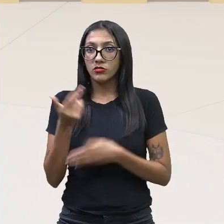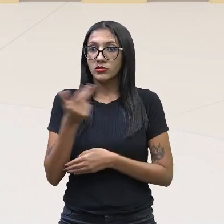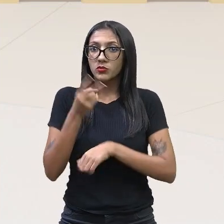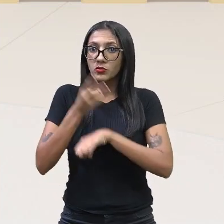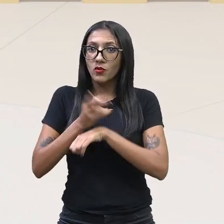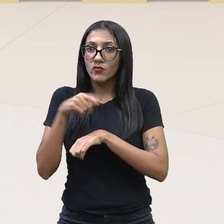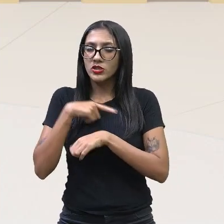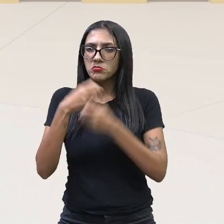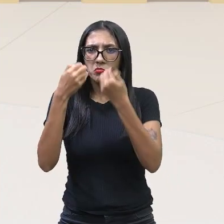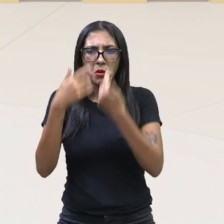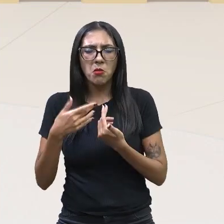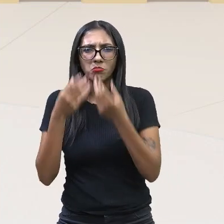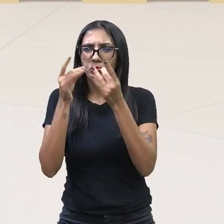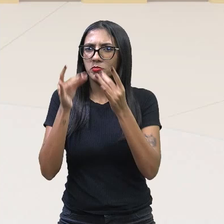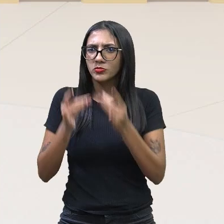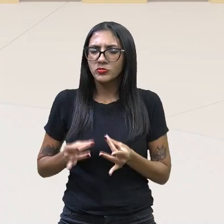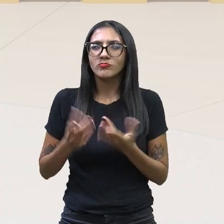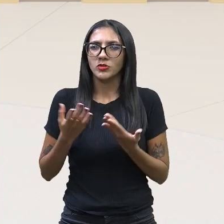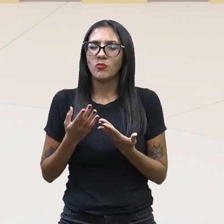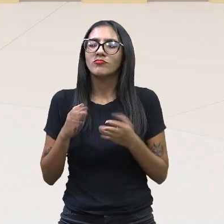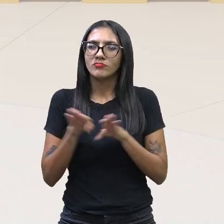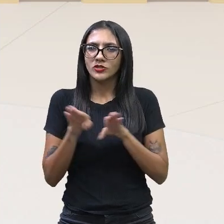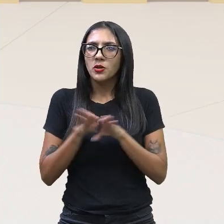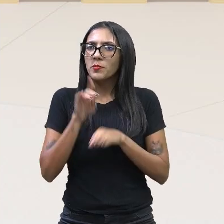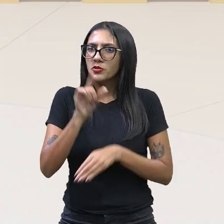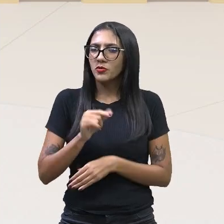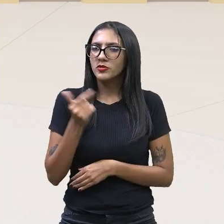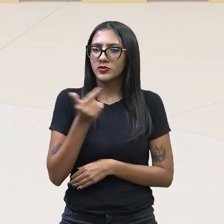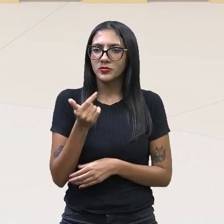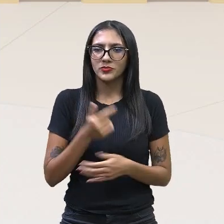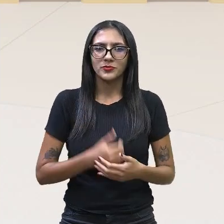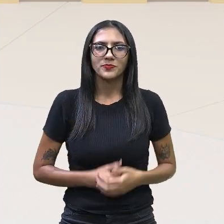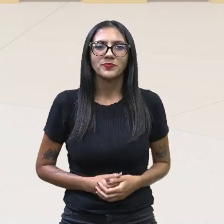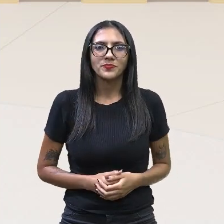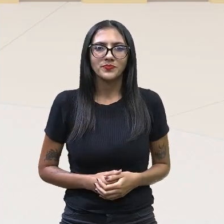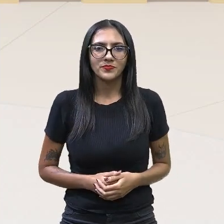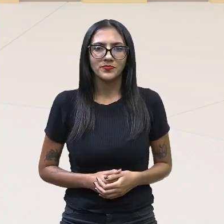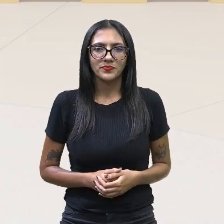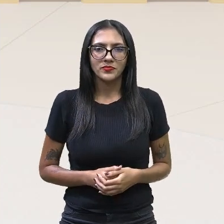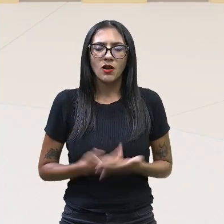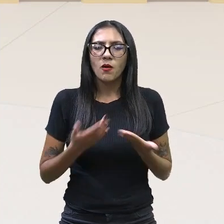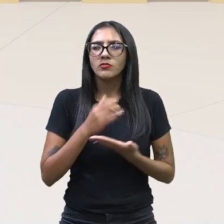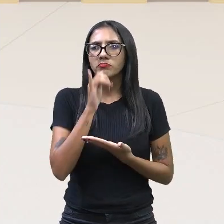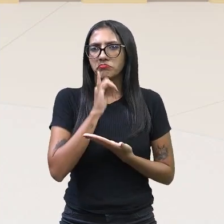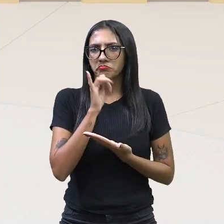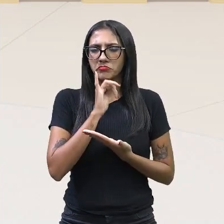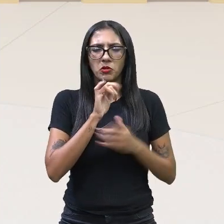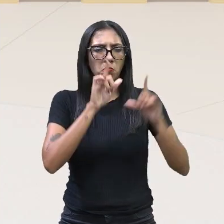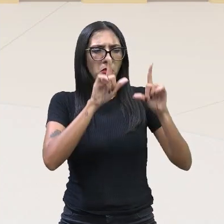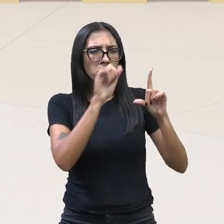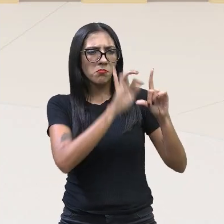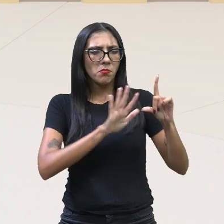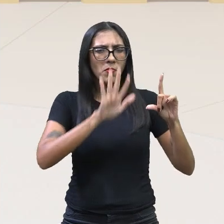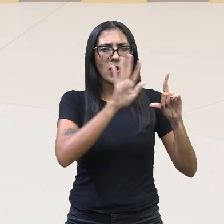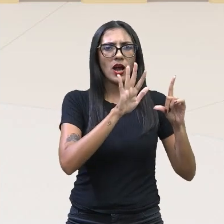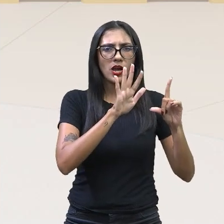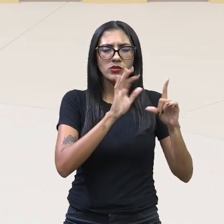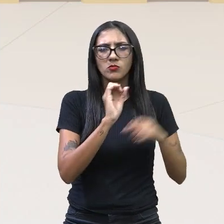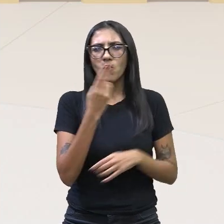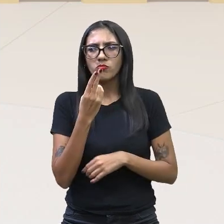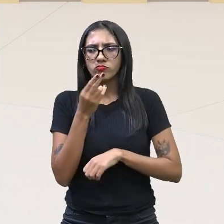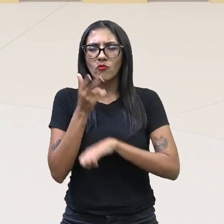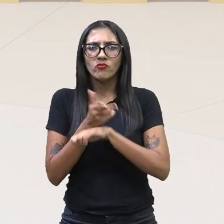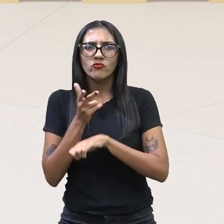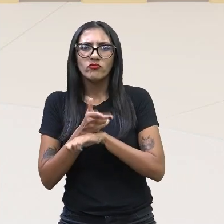com certeza eu também ficaria com a segunda. Agora mais uma pergunta, entre um cartaz que a gente viu e o vídeo, em qual